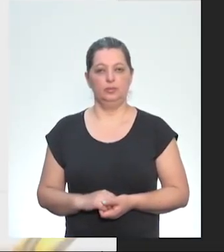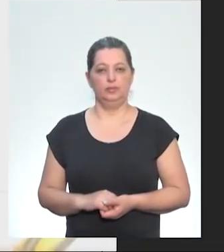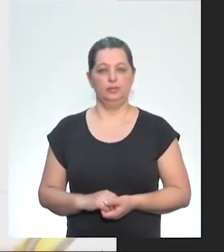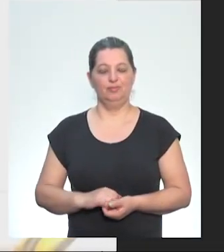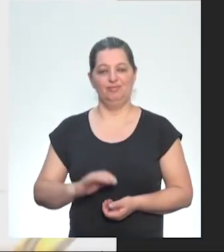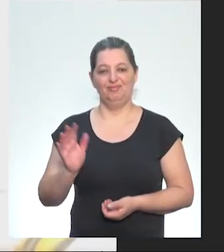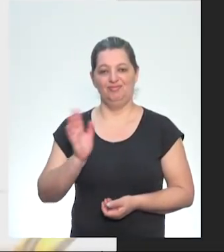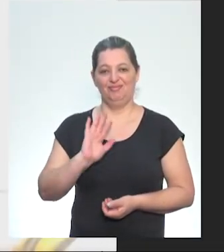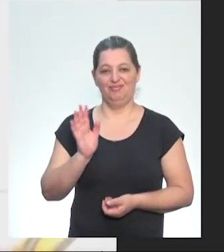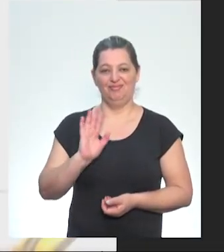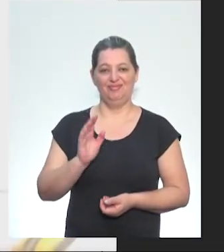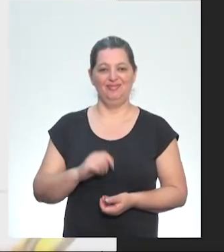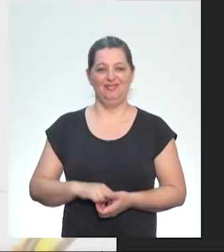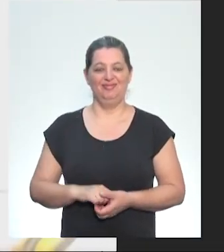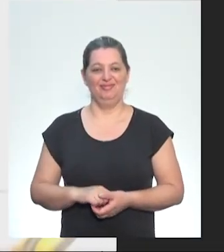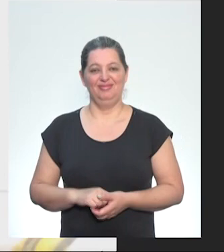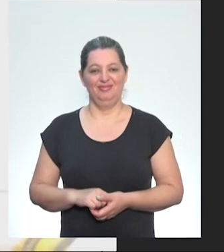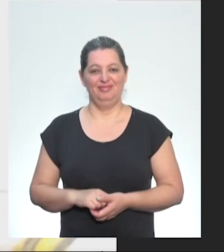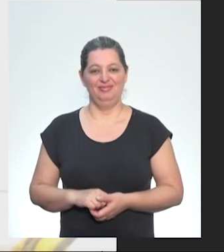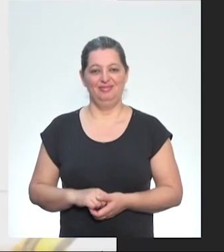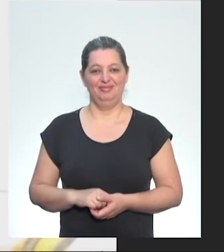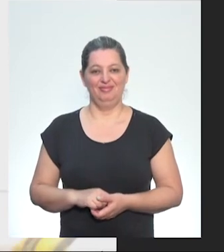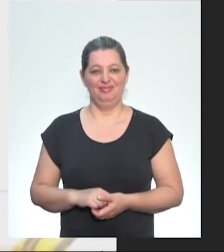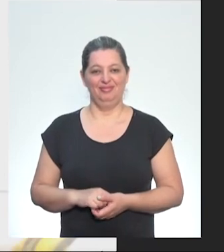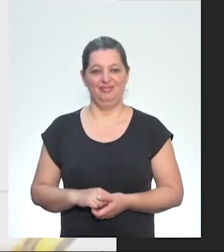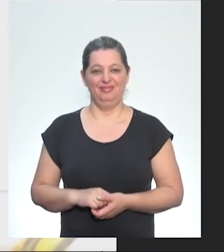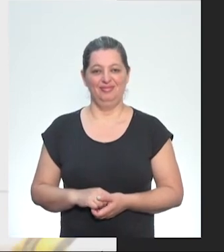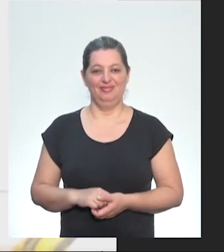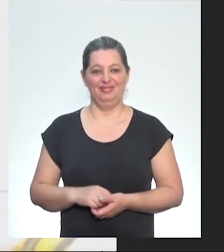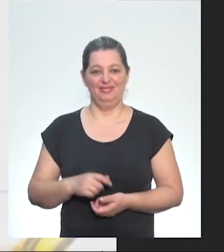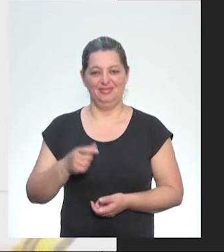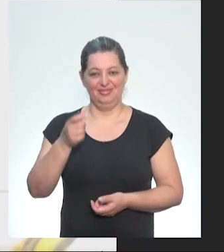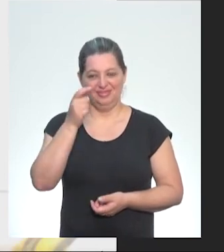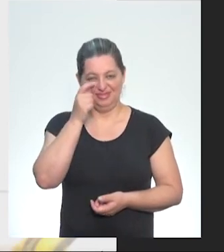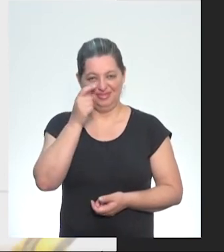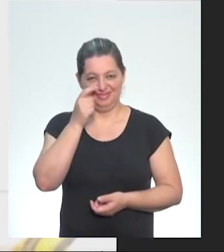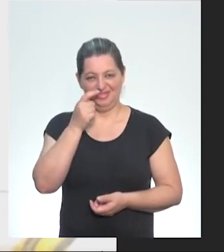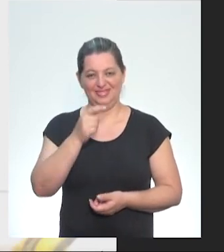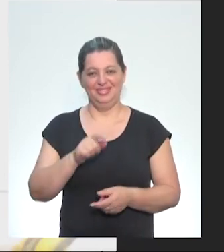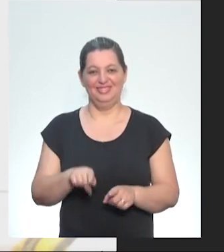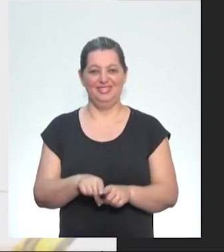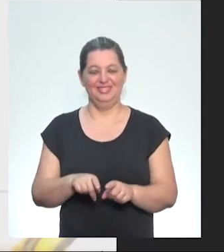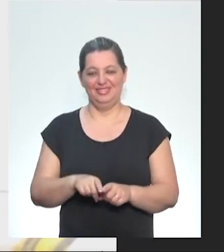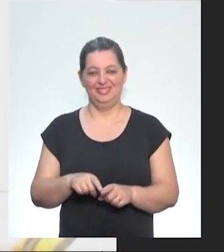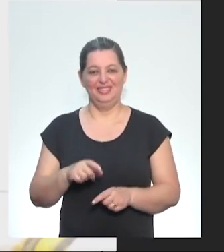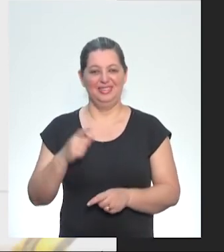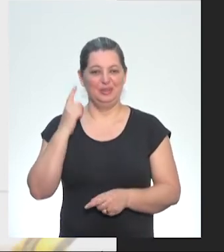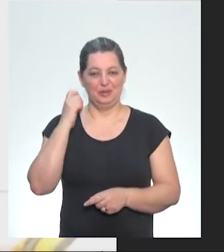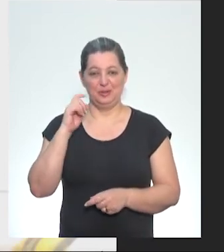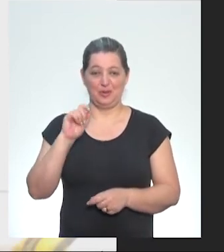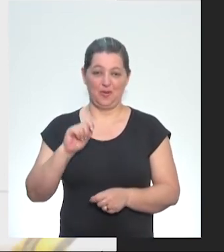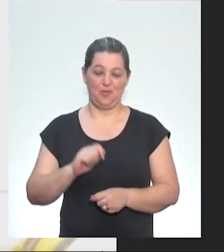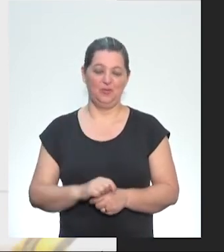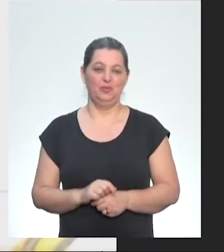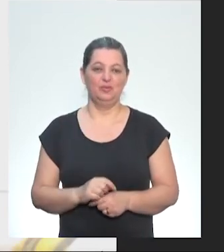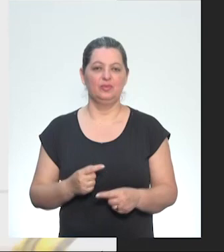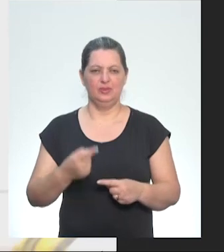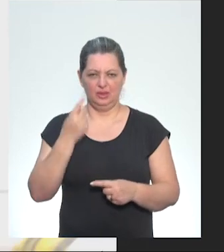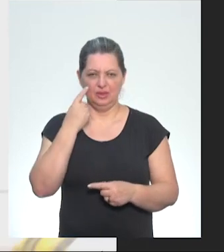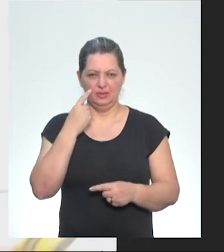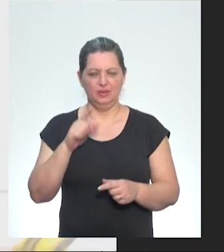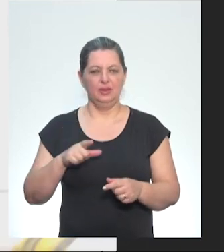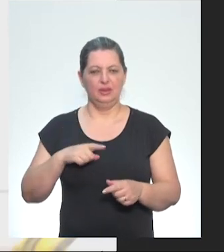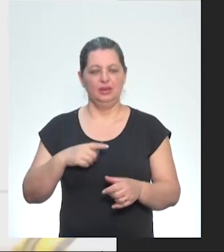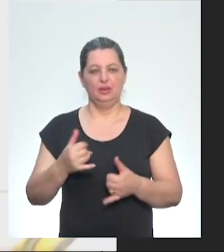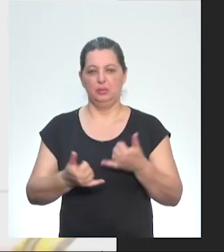Oi, gente, estava aqui num clássico do remoto falando com o microfone fechado. Vocês viram aqui um jogo que